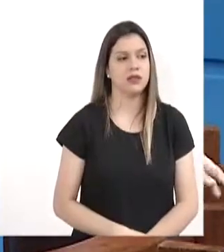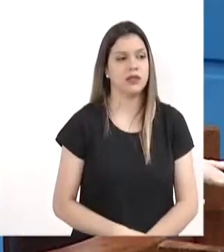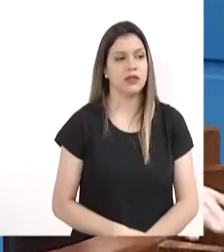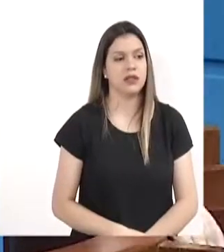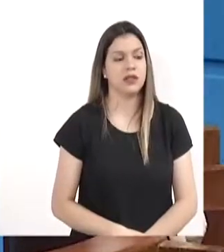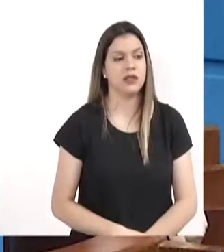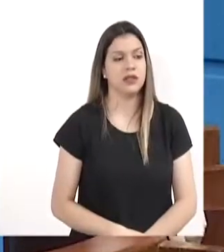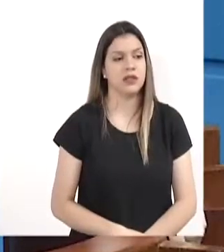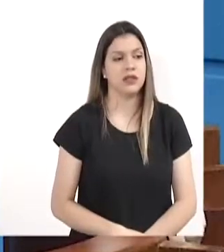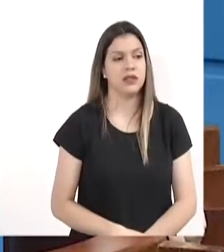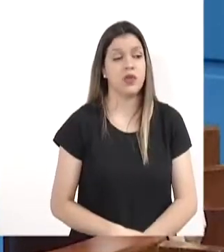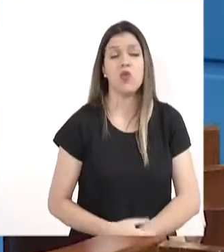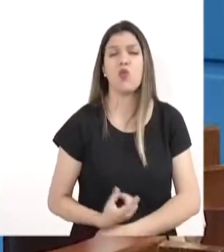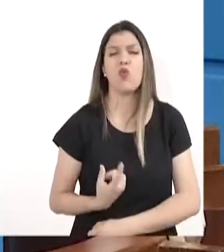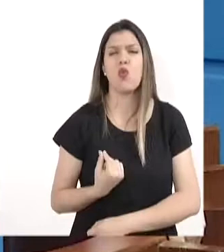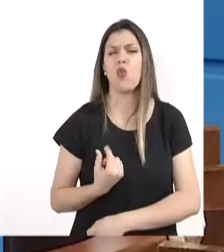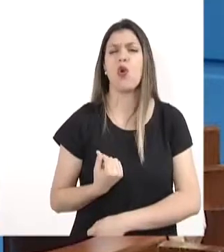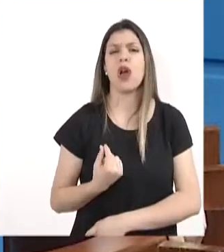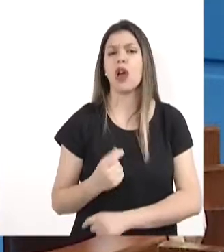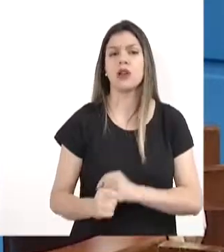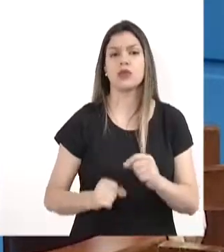vamos